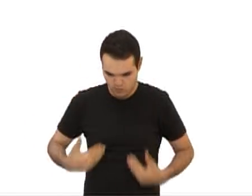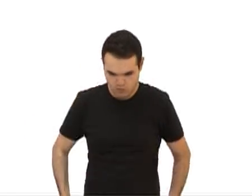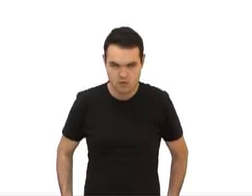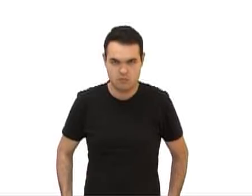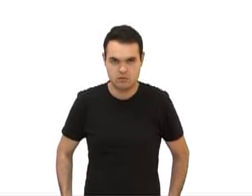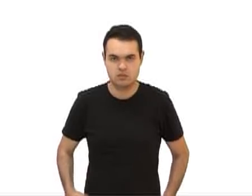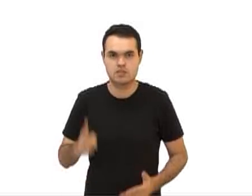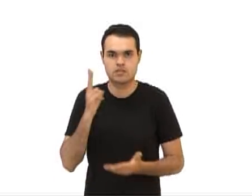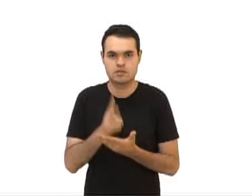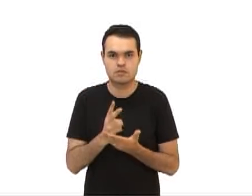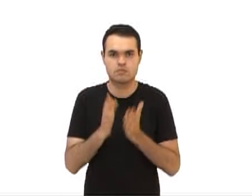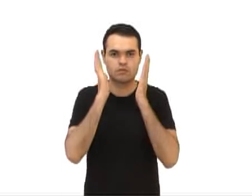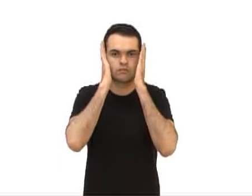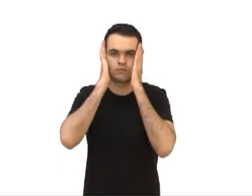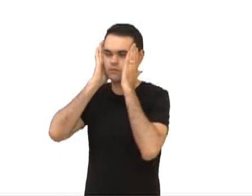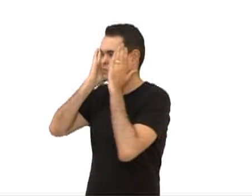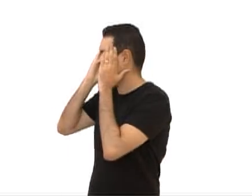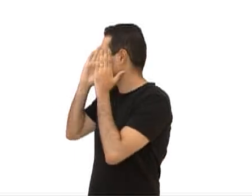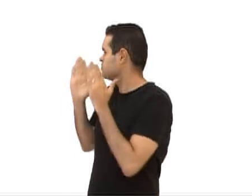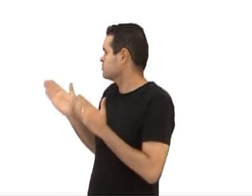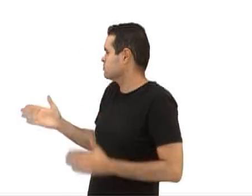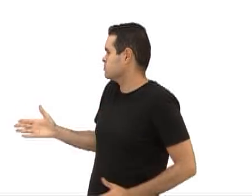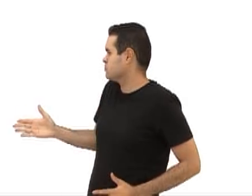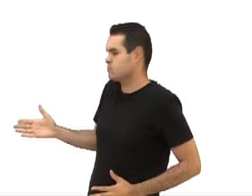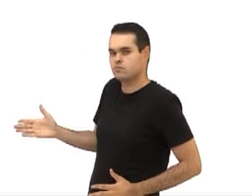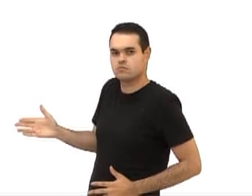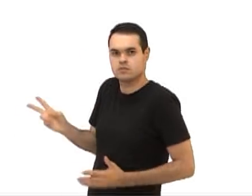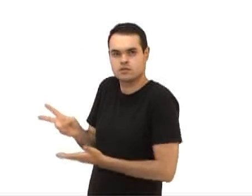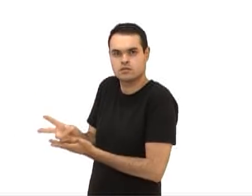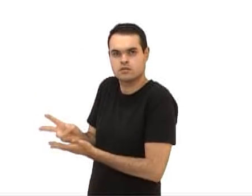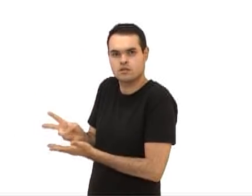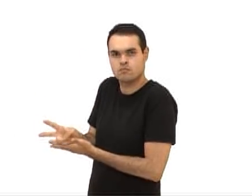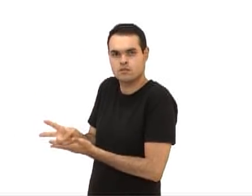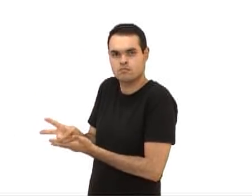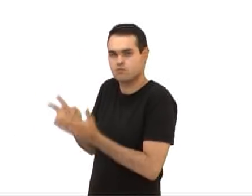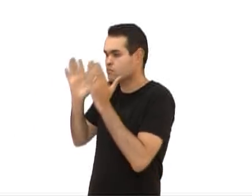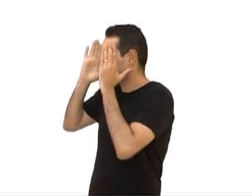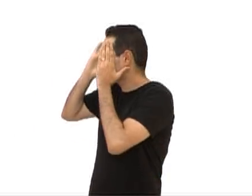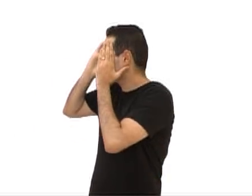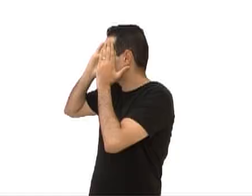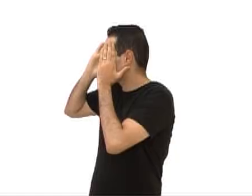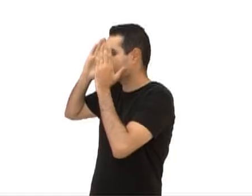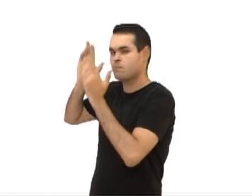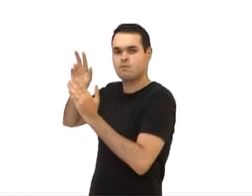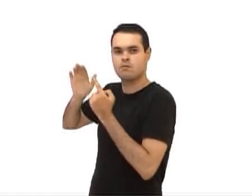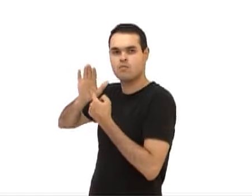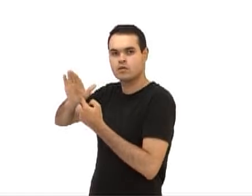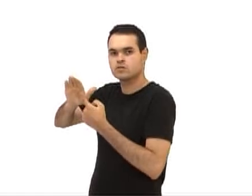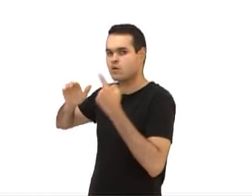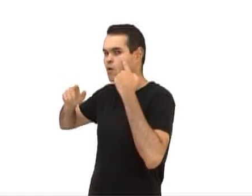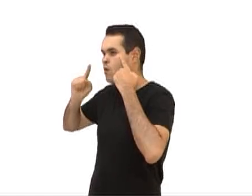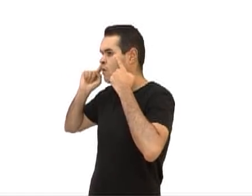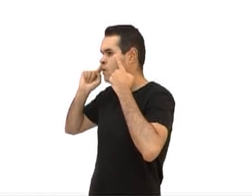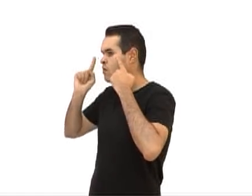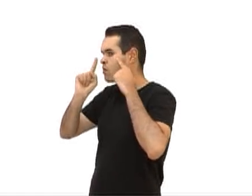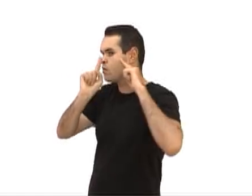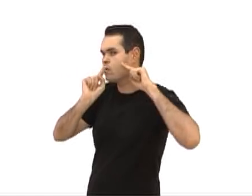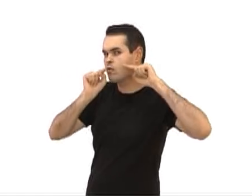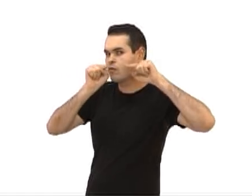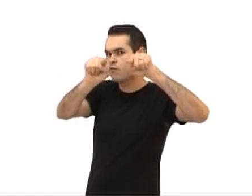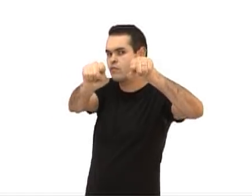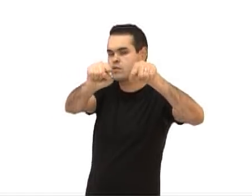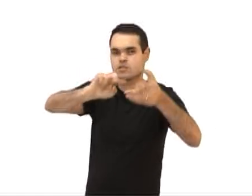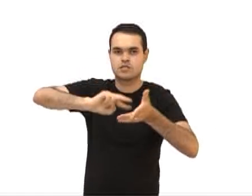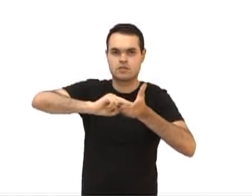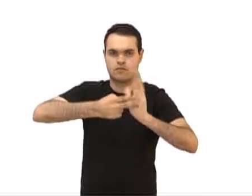Desenhando de perfil, o rosto é mostrado ao máximo quando está de perfil, né? Os olhos para frente, que também